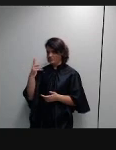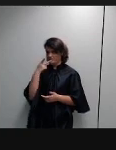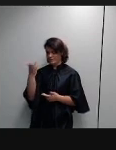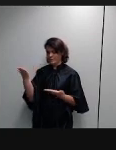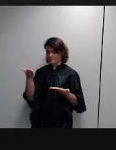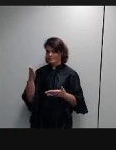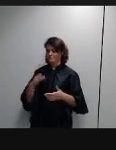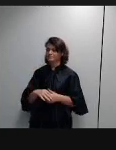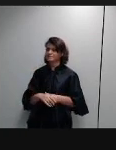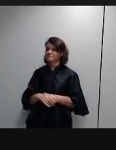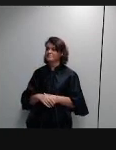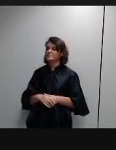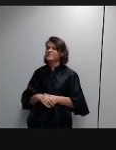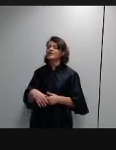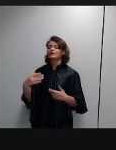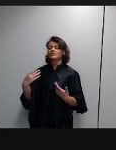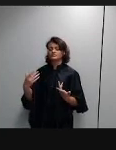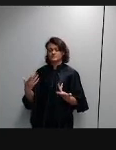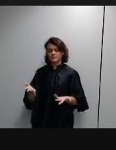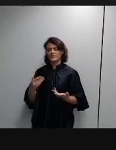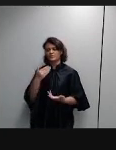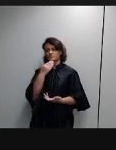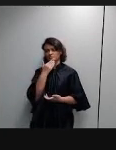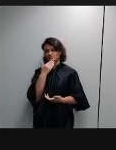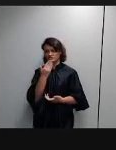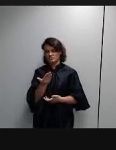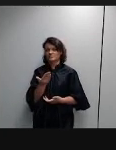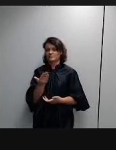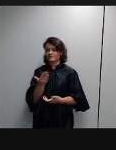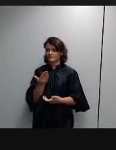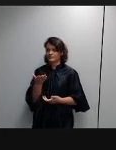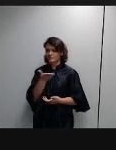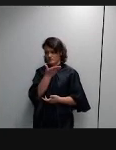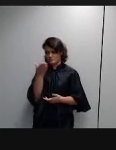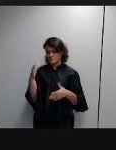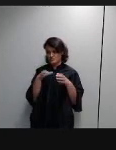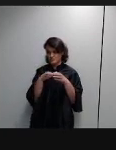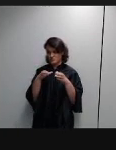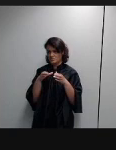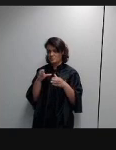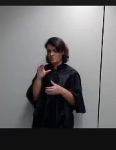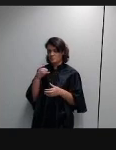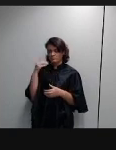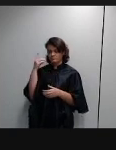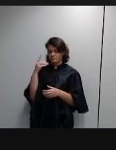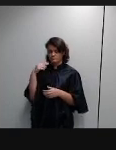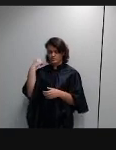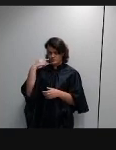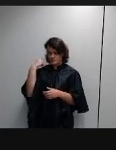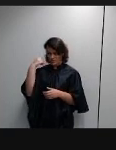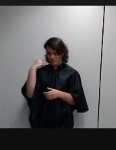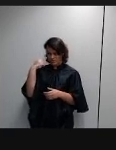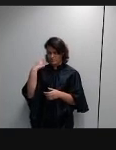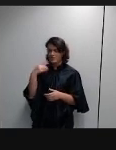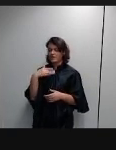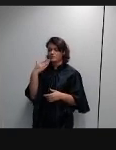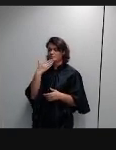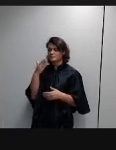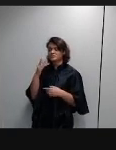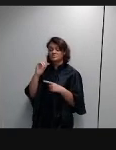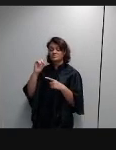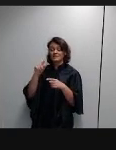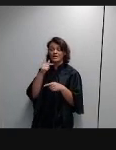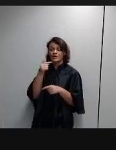dia que eu vou pedir venia ao colegiado e os advogados esse aqui eu vou pedir um adiamento dele por uma